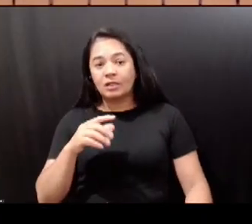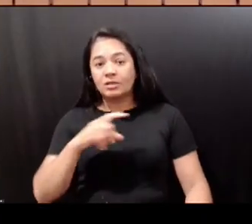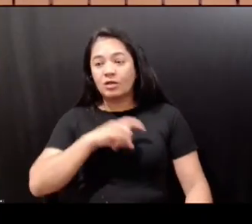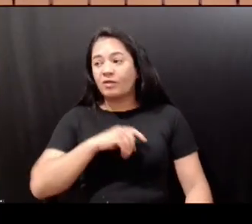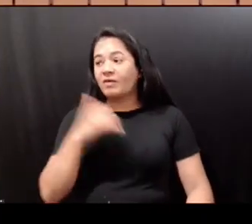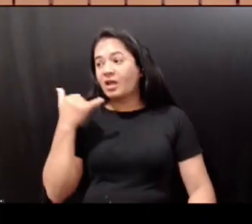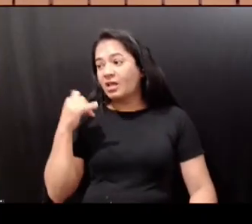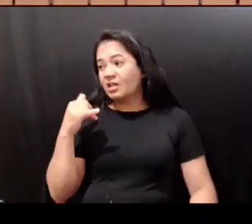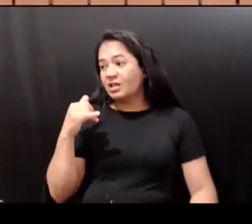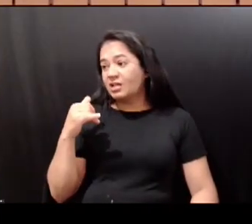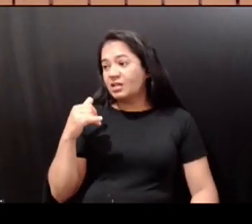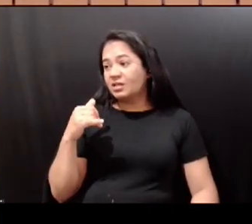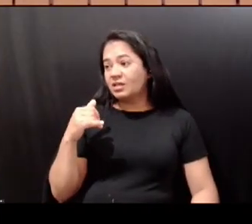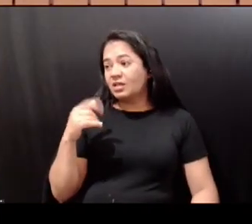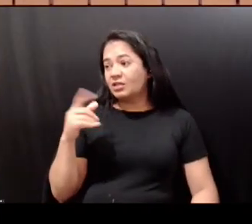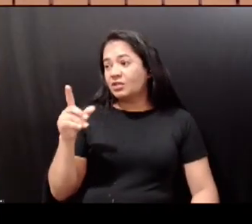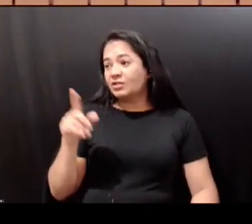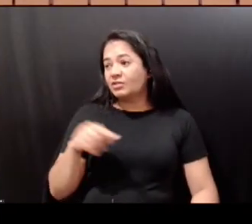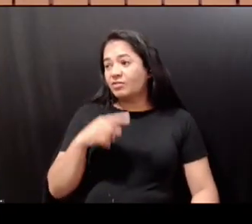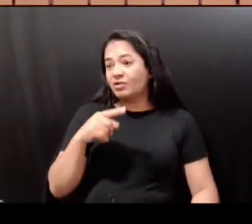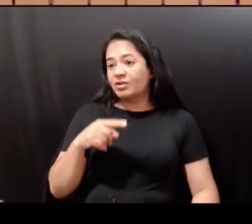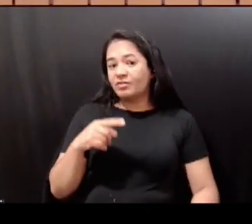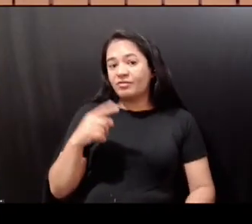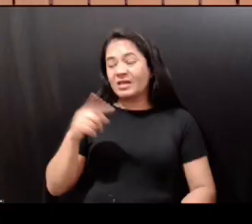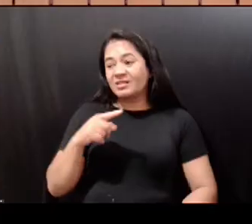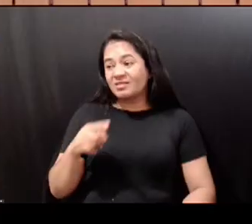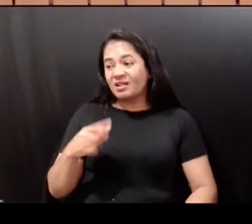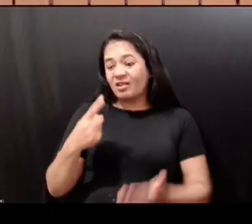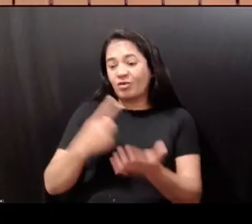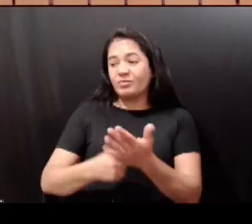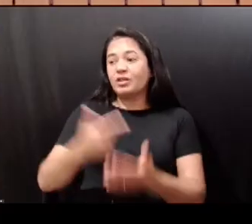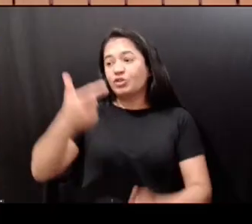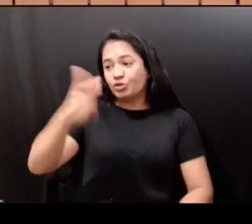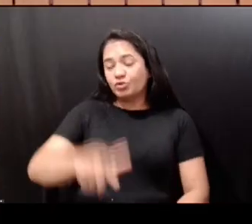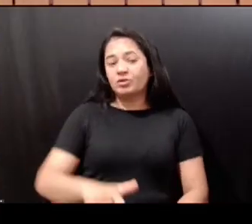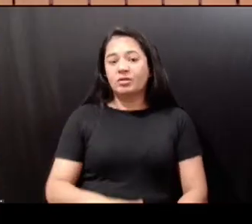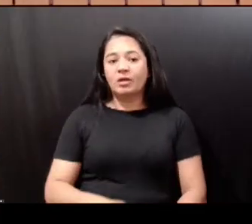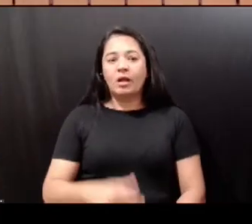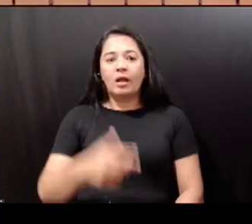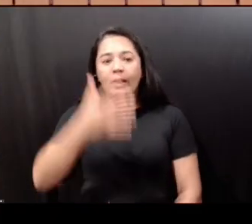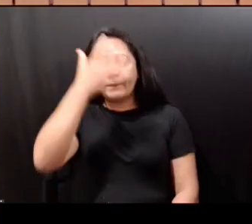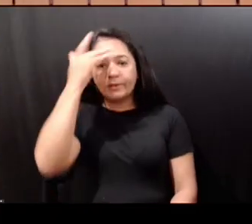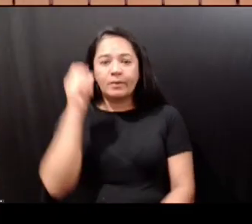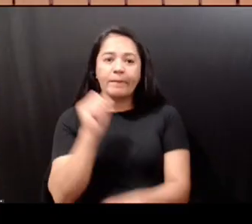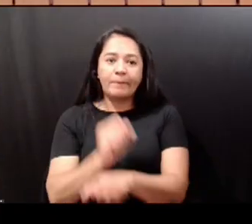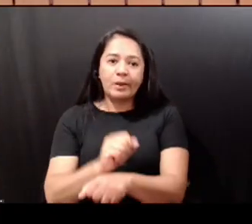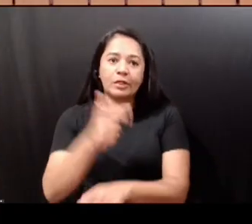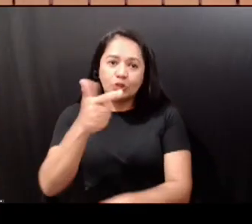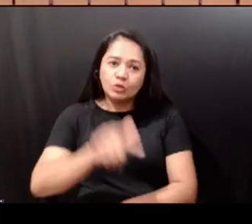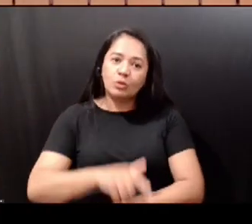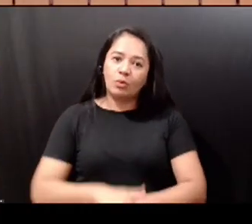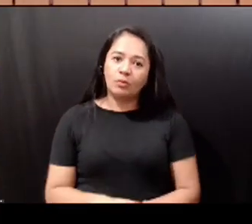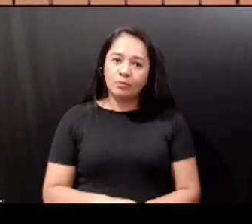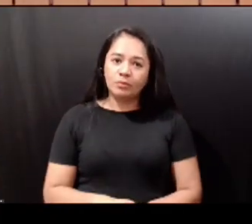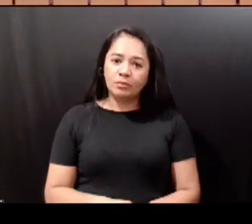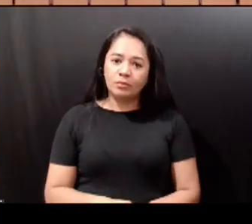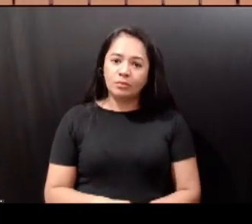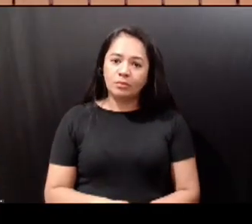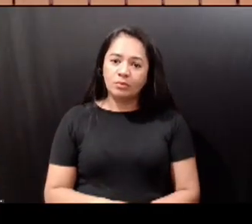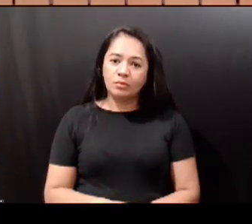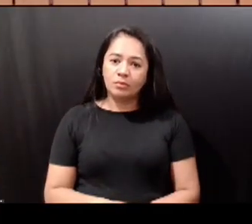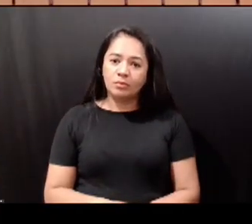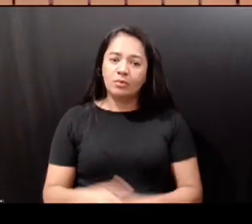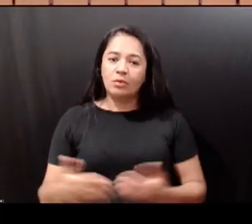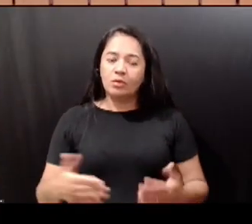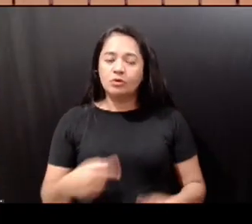foi remarcada. E a pessoa vai ficar esperando, sendo que ela está pagando. Hoje nós sabemos que nós temos